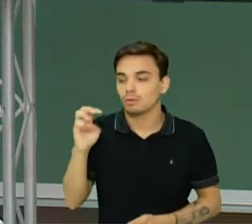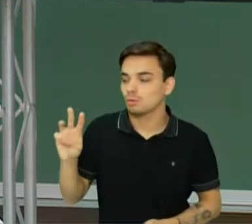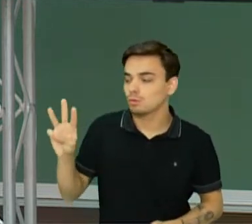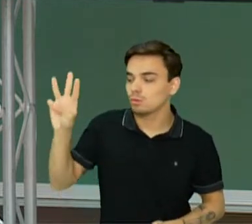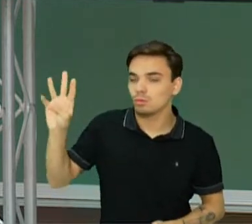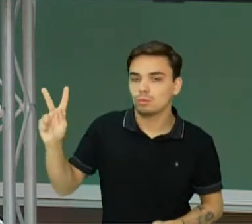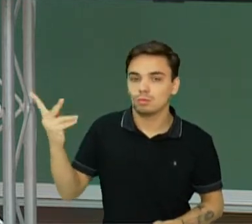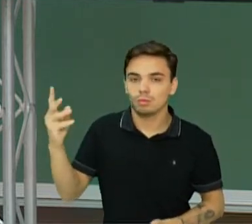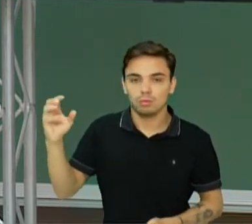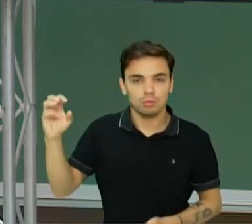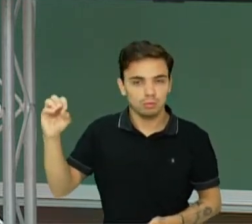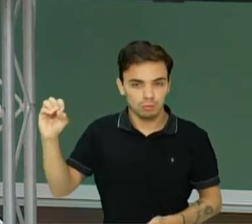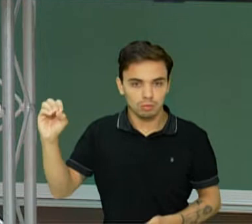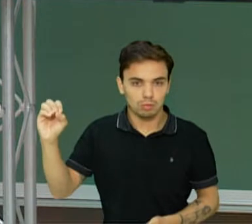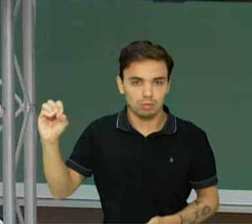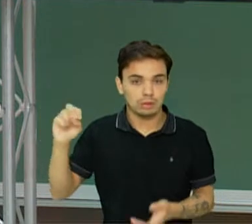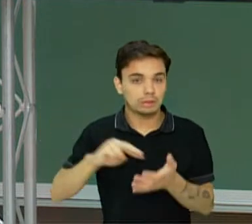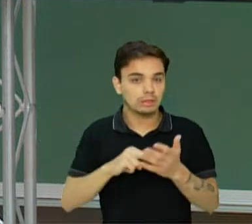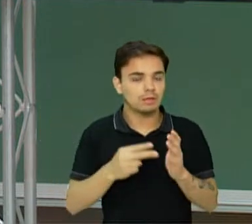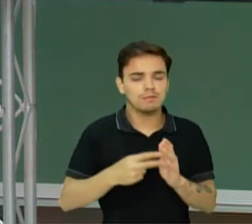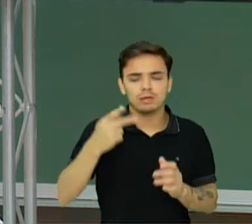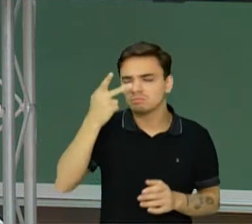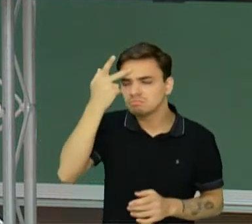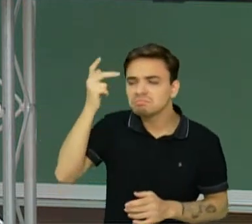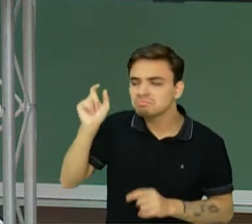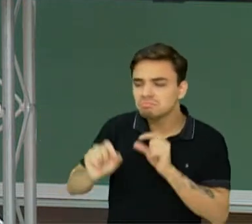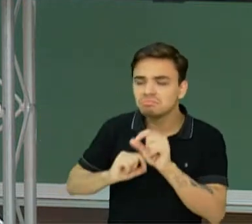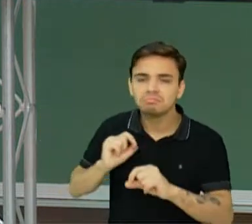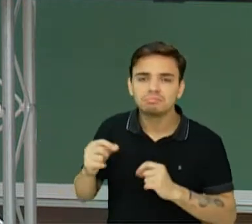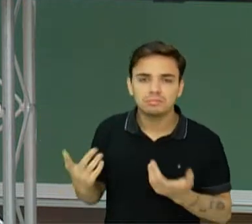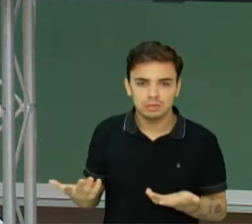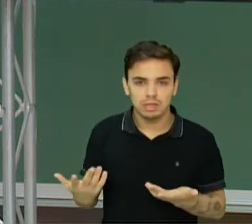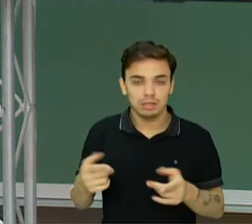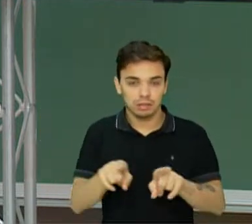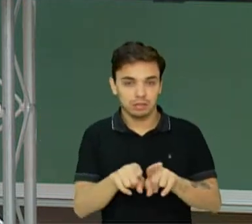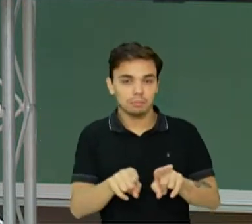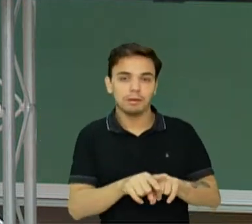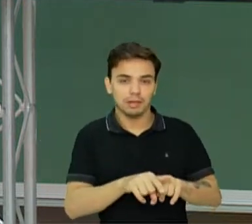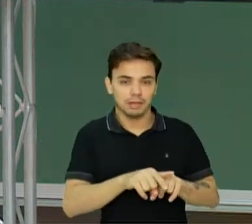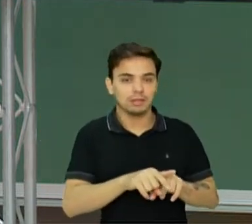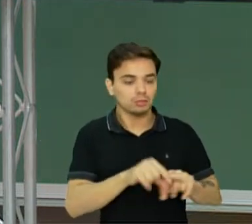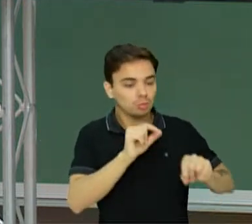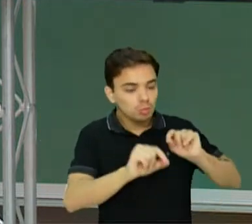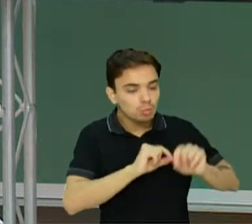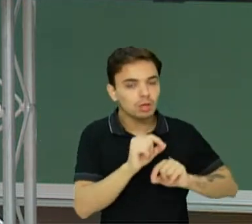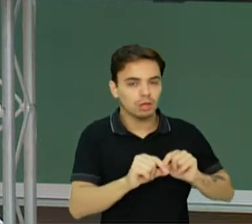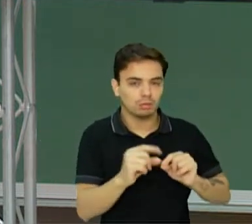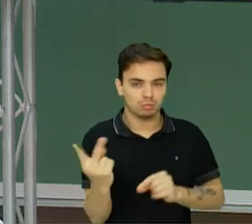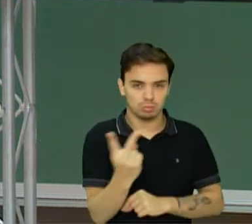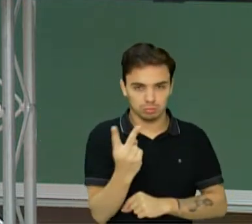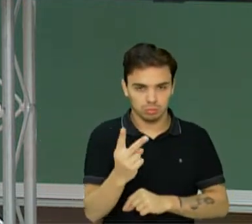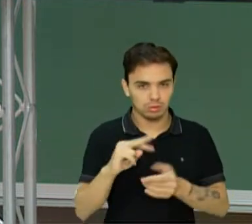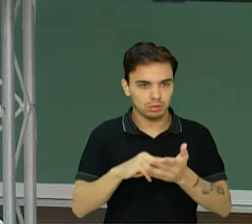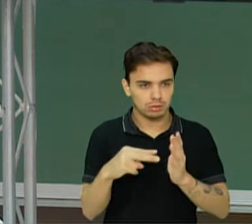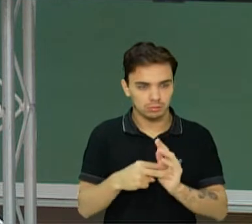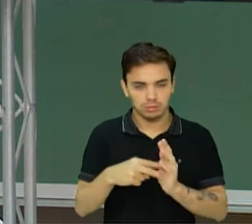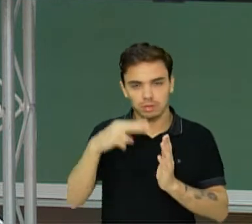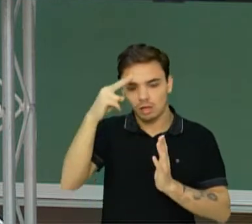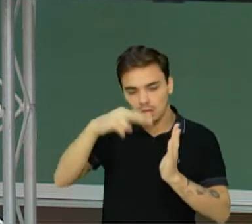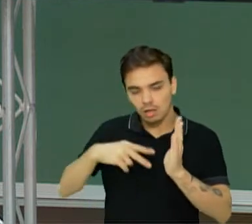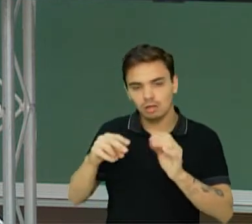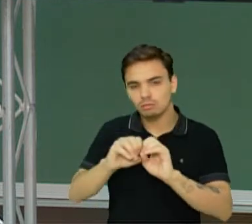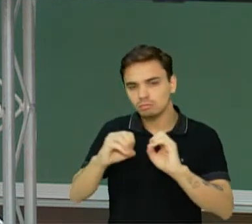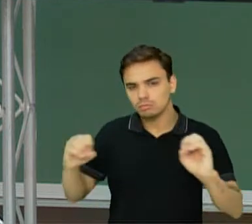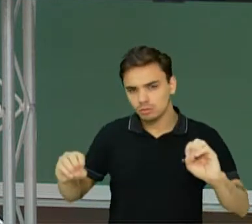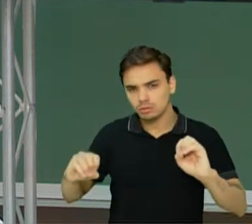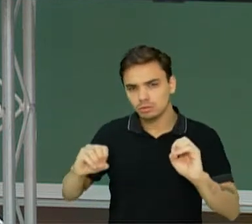significa quem, mas aqui, como pronome relativo, significa que, tá? Ela está unindo duas orações que está se referindo